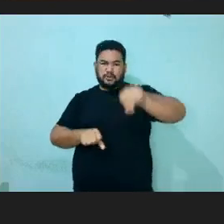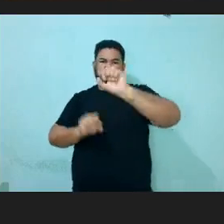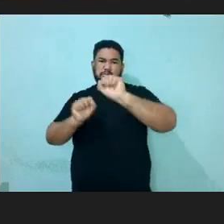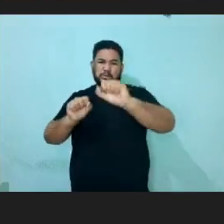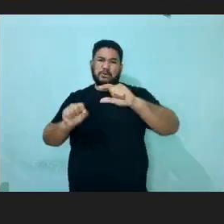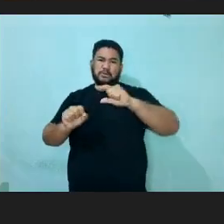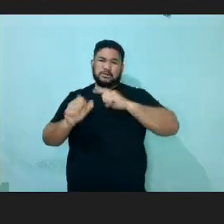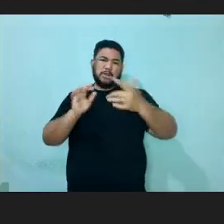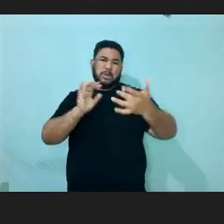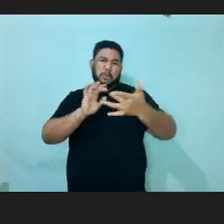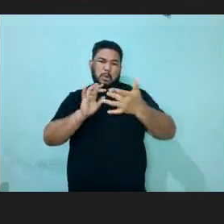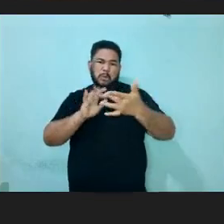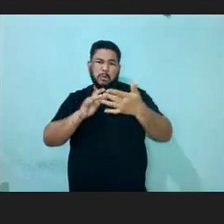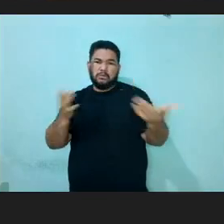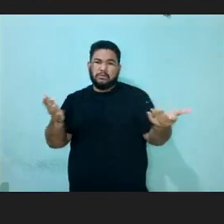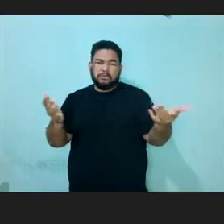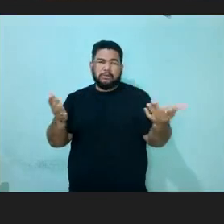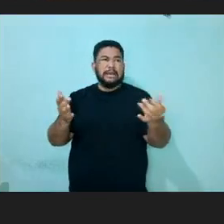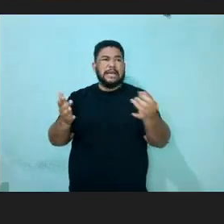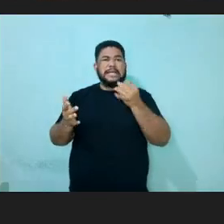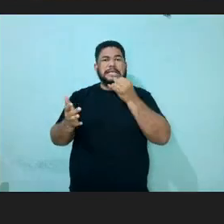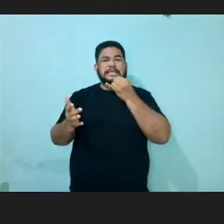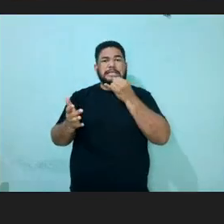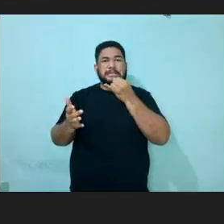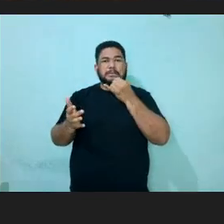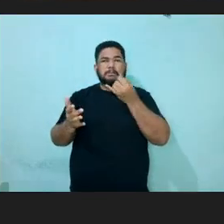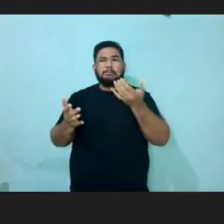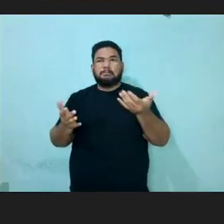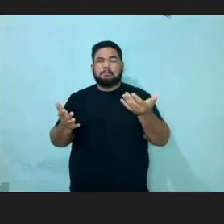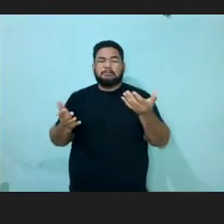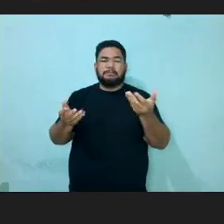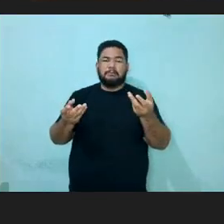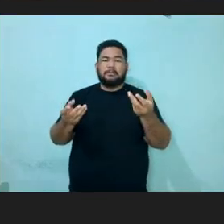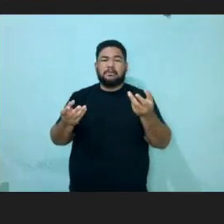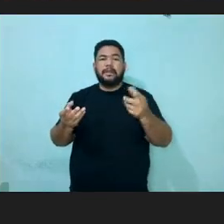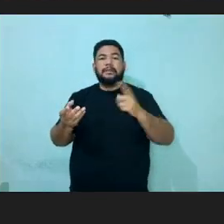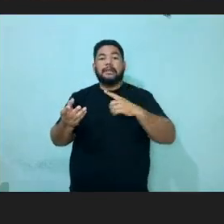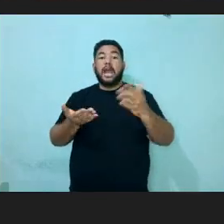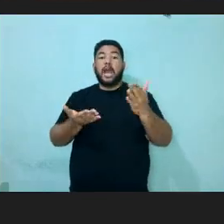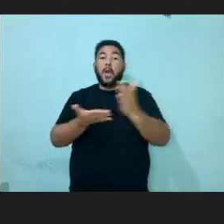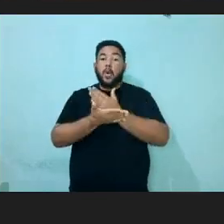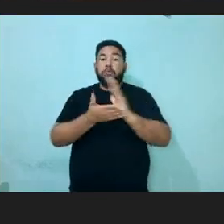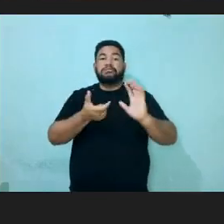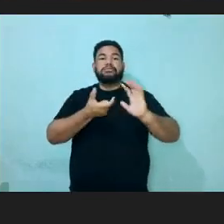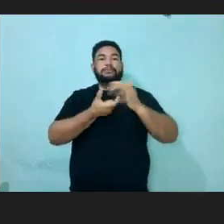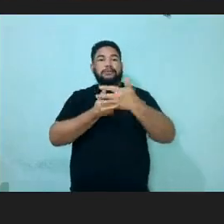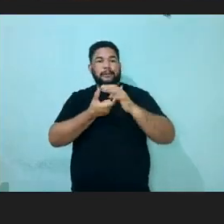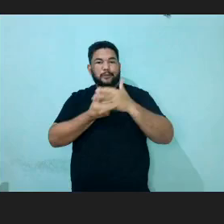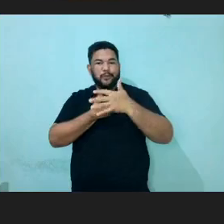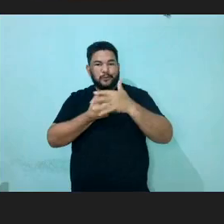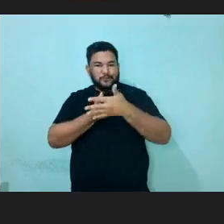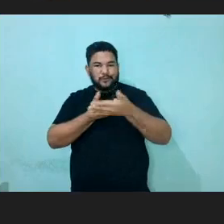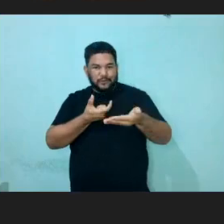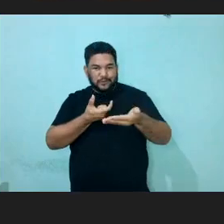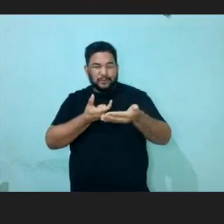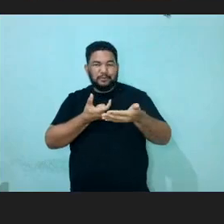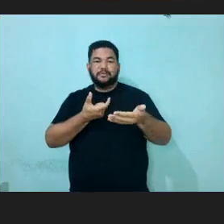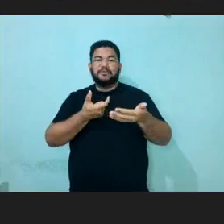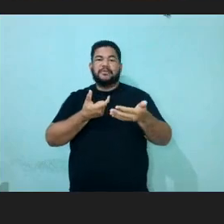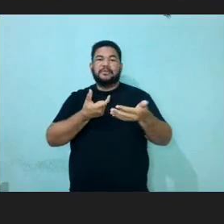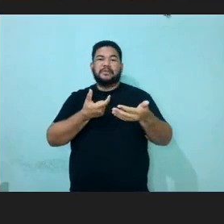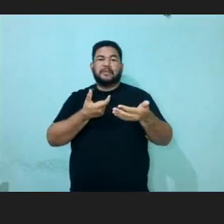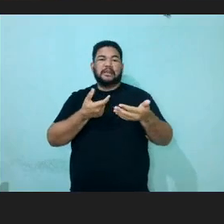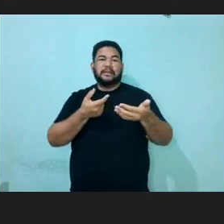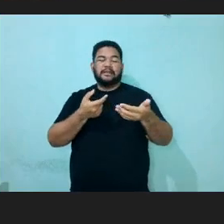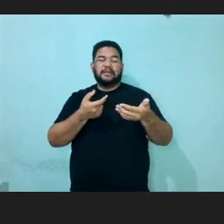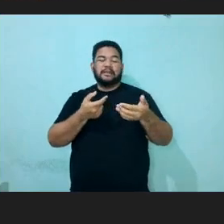para uma situação onde vocês vão ter que lidar com termos, terminologia, que vocês talvez não